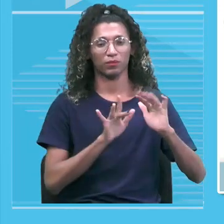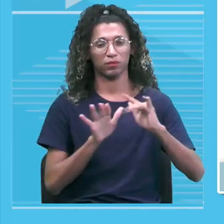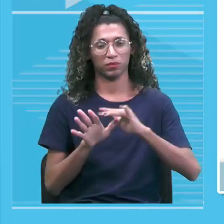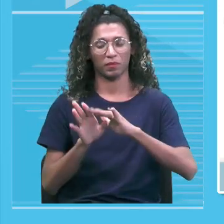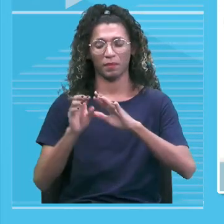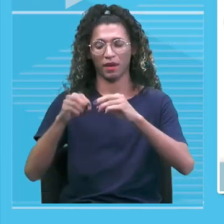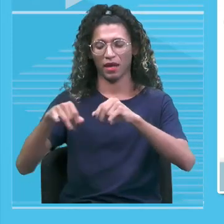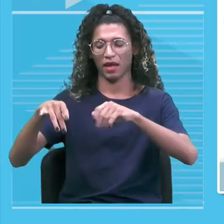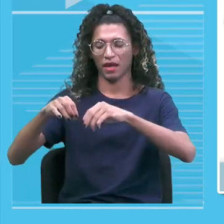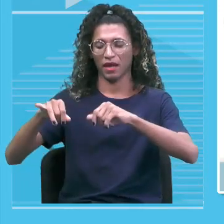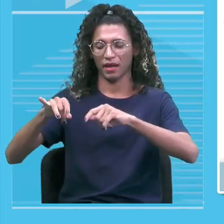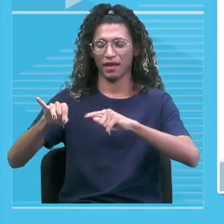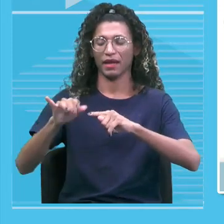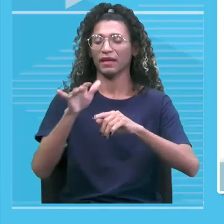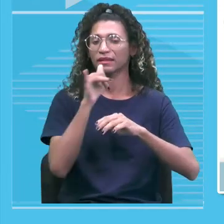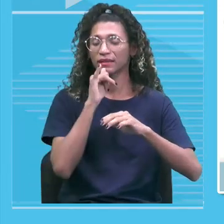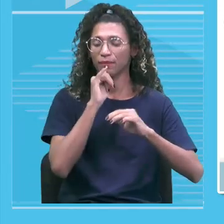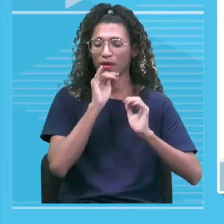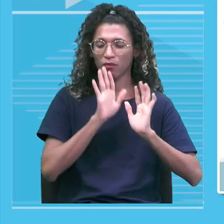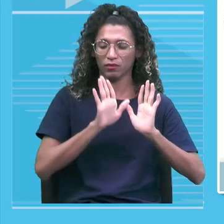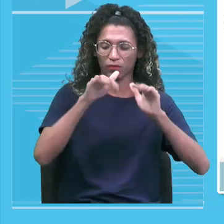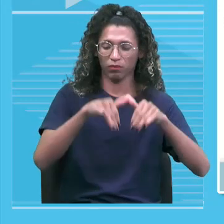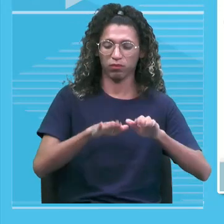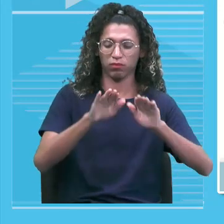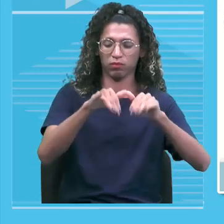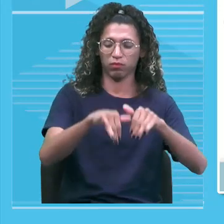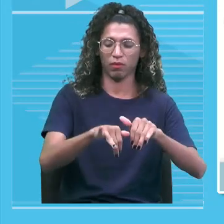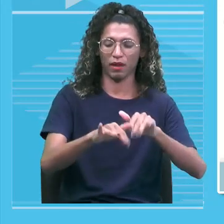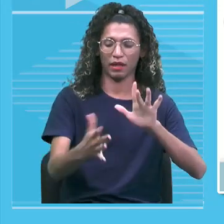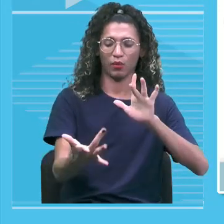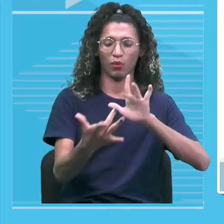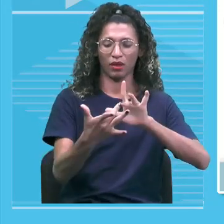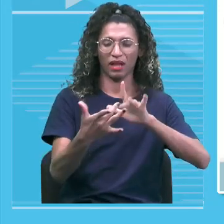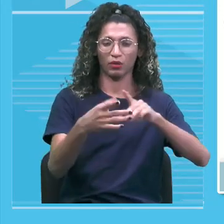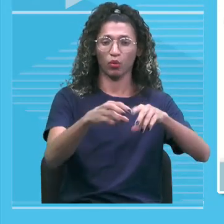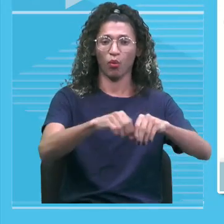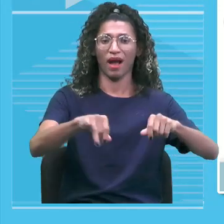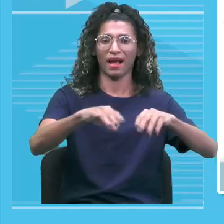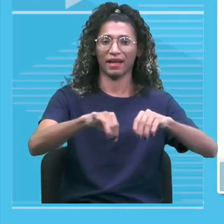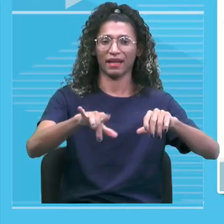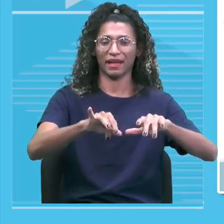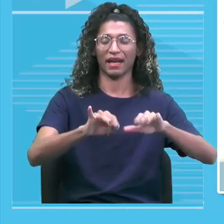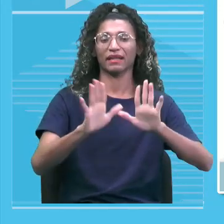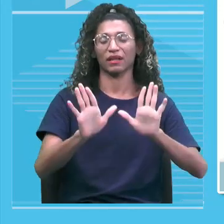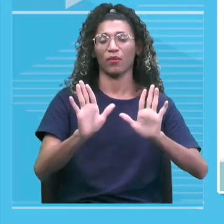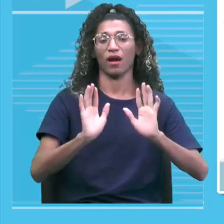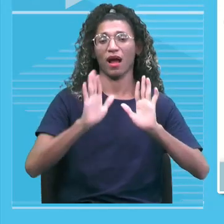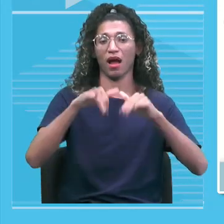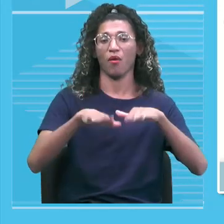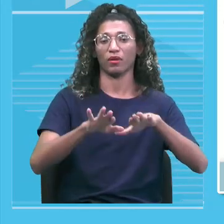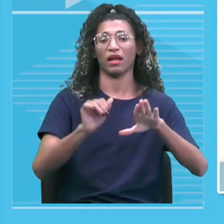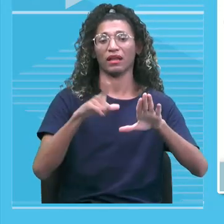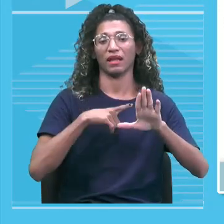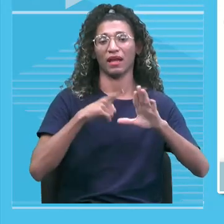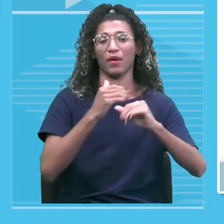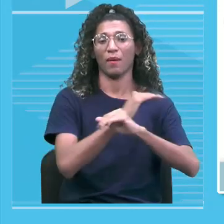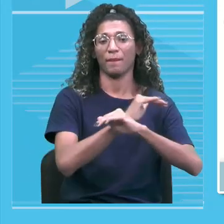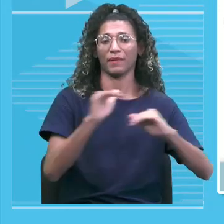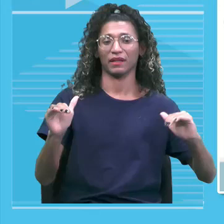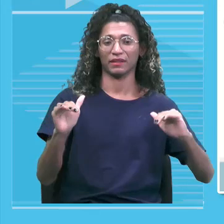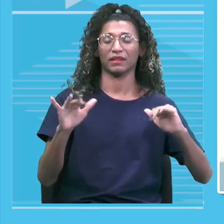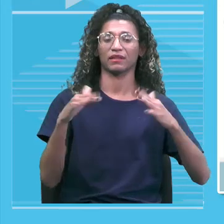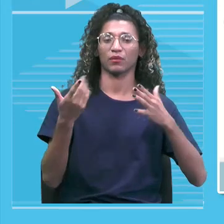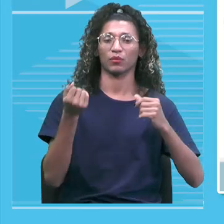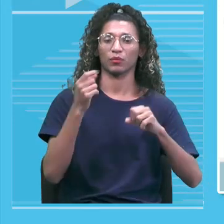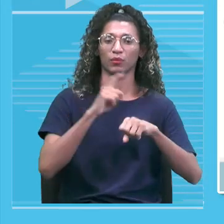é quando essa onda chega na praia então essa onda acaba gerando uma quebra nesse momento que